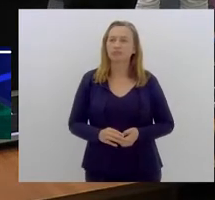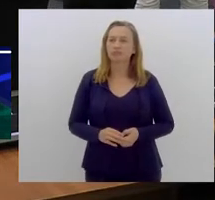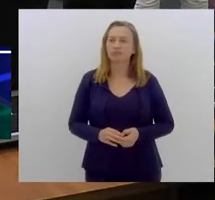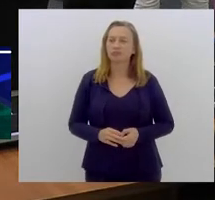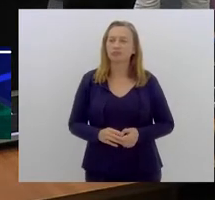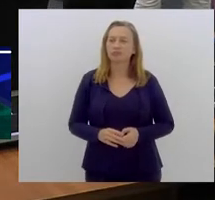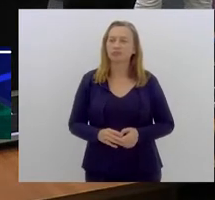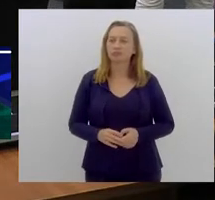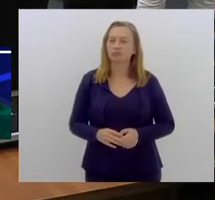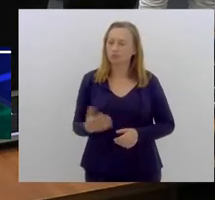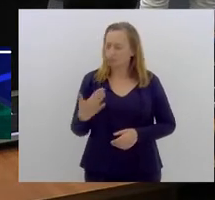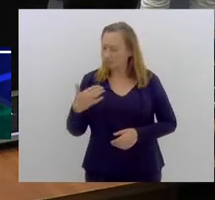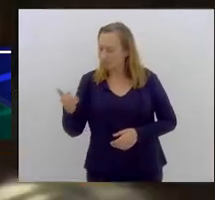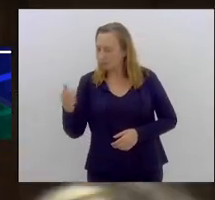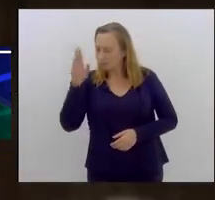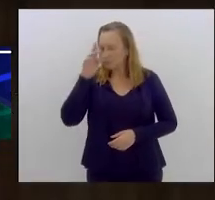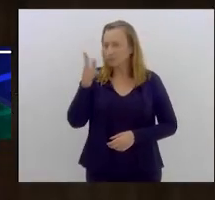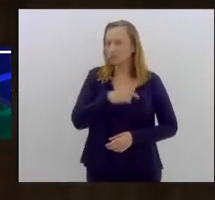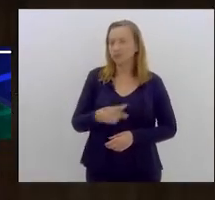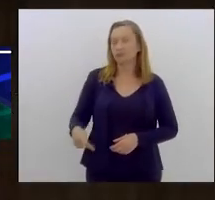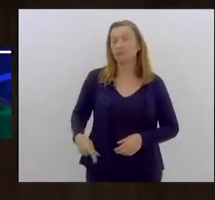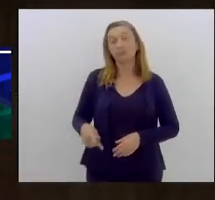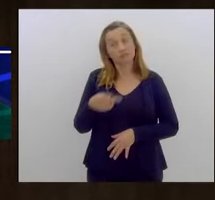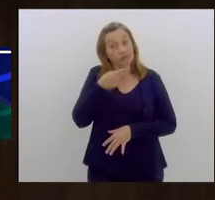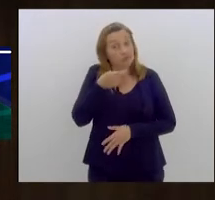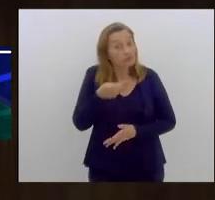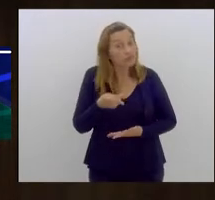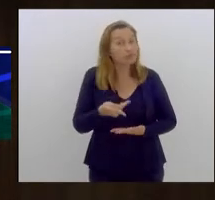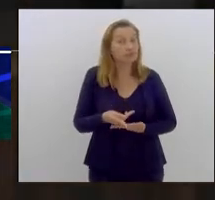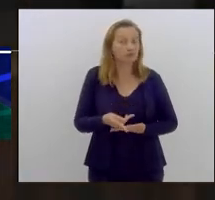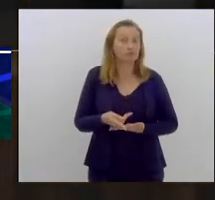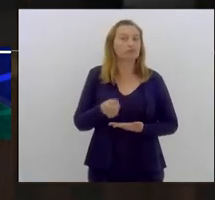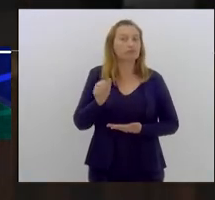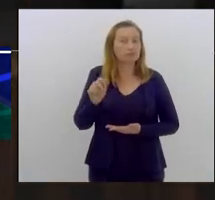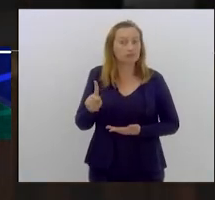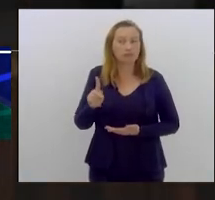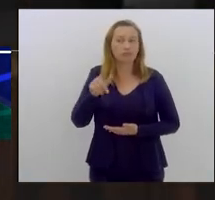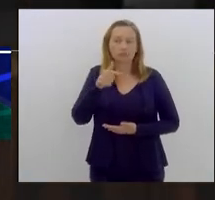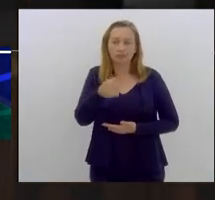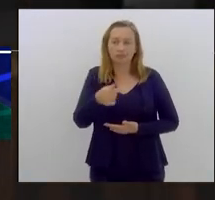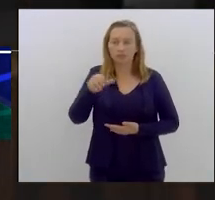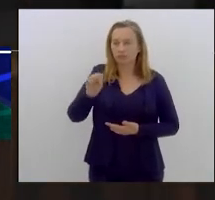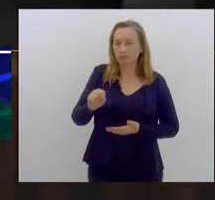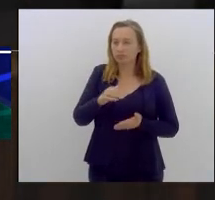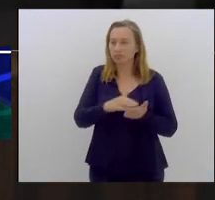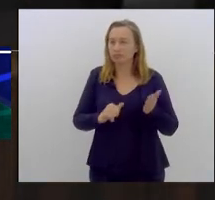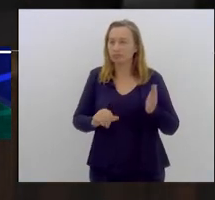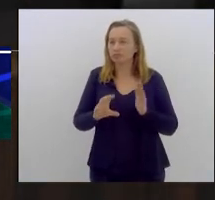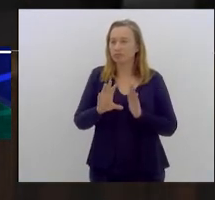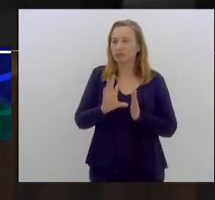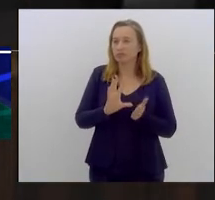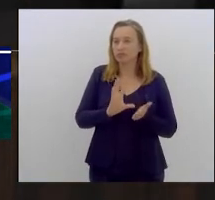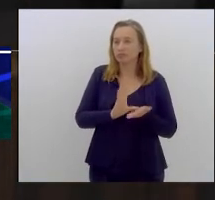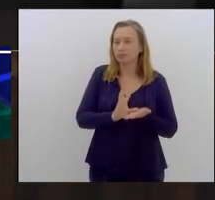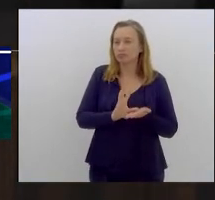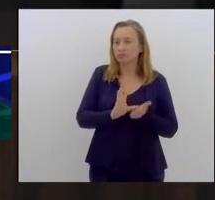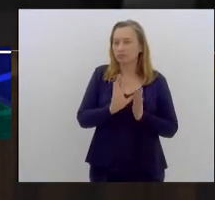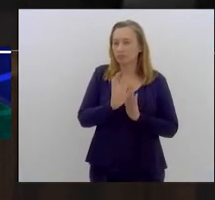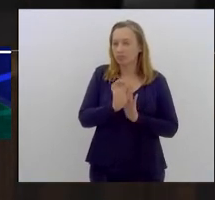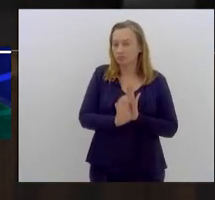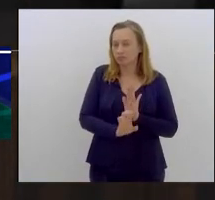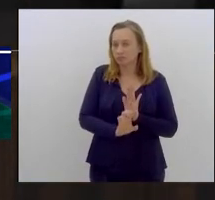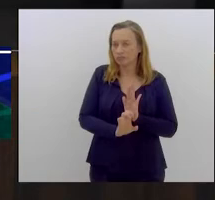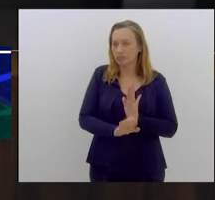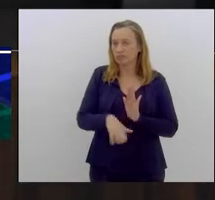O senhor me convocou, senhor presidente, para dar o parecer. Ok. 7 e 8, as emendas foram retiradas de